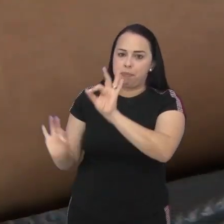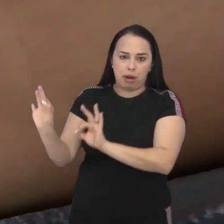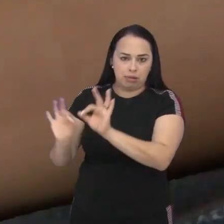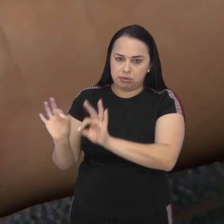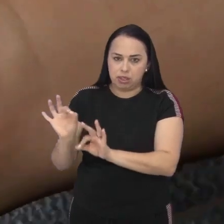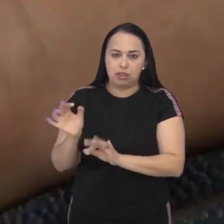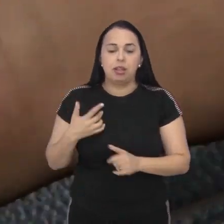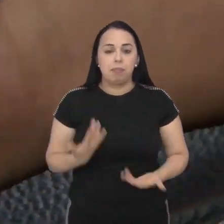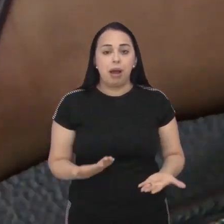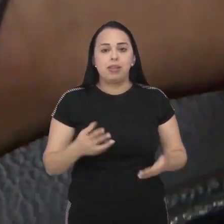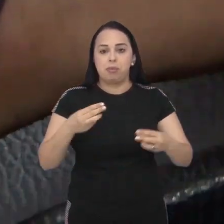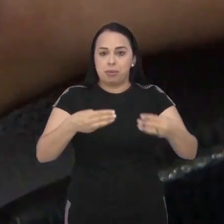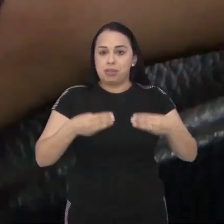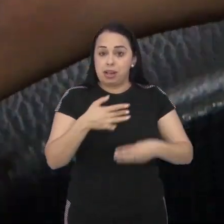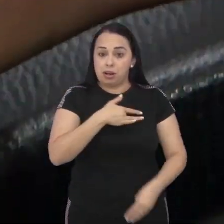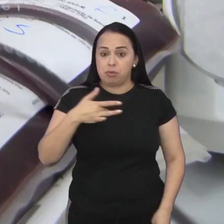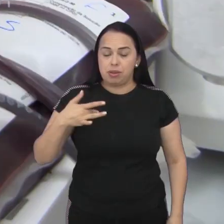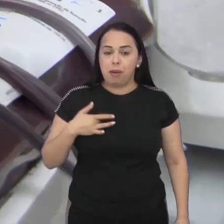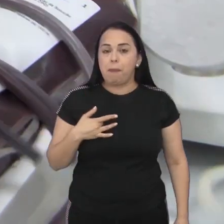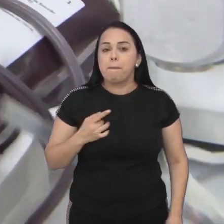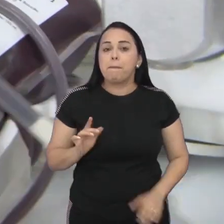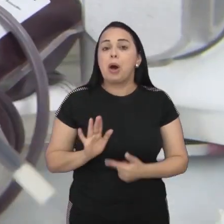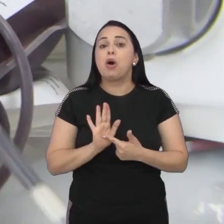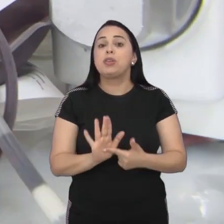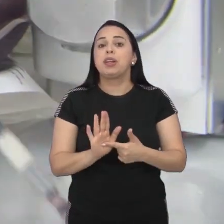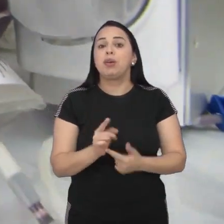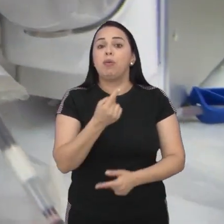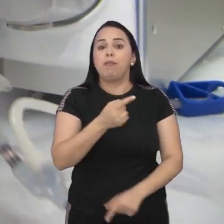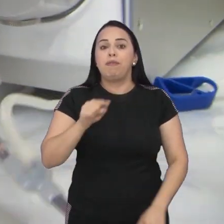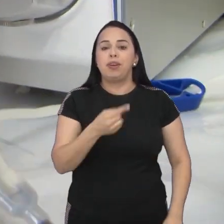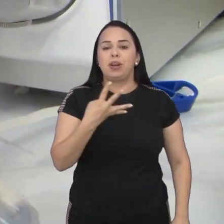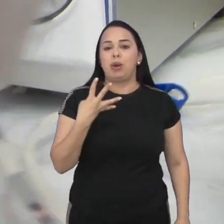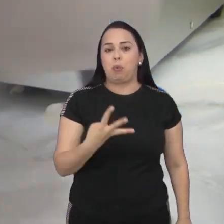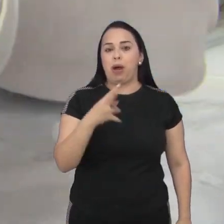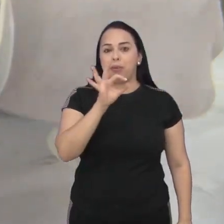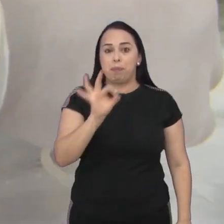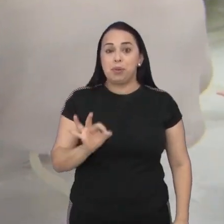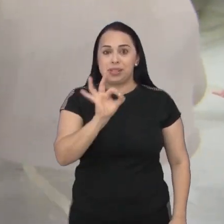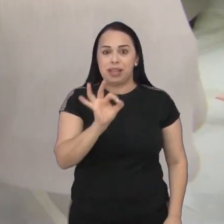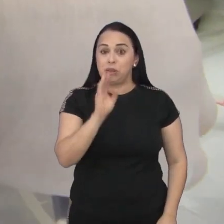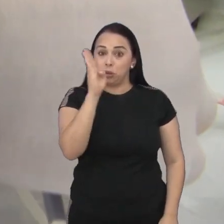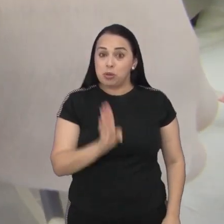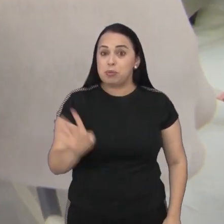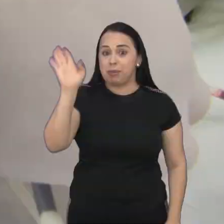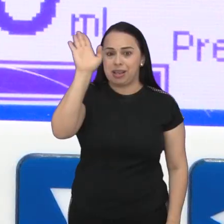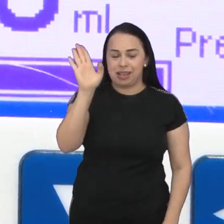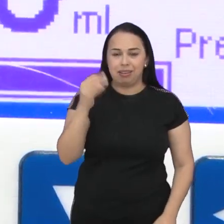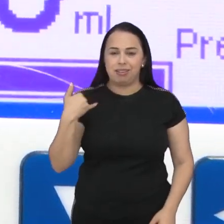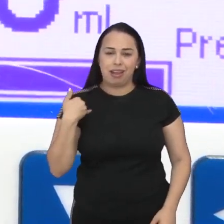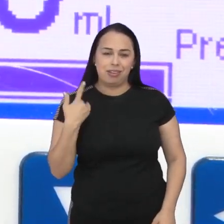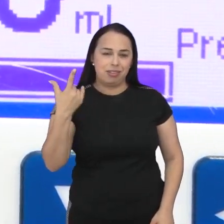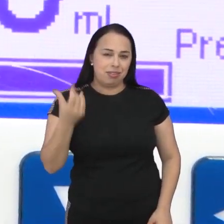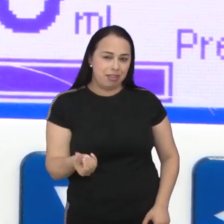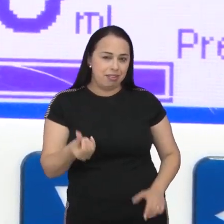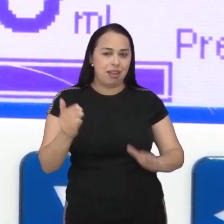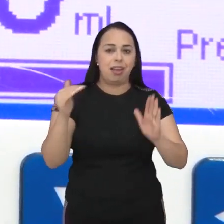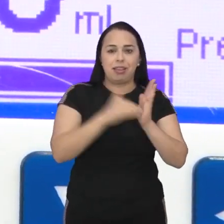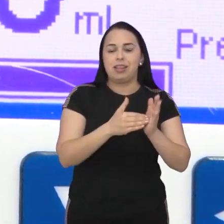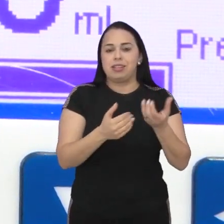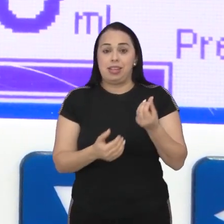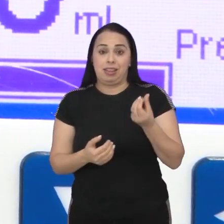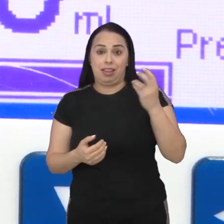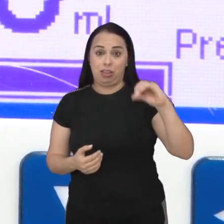disso, dados do Ministério da Saúde mostram que apenas 1,4% dos brasileiros entre 16